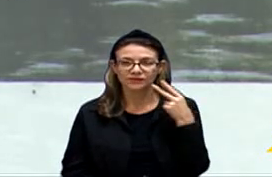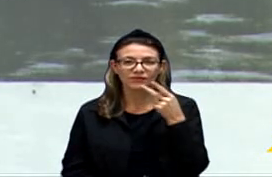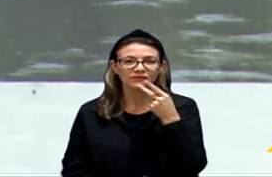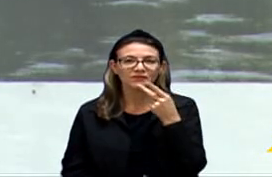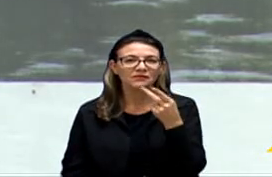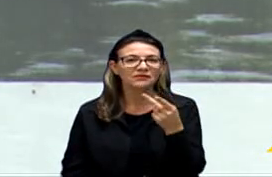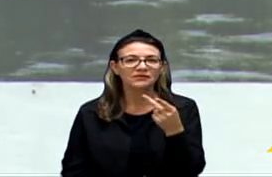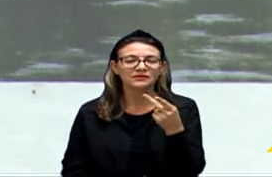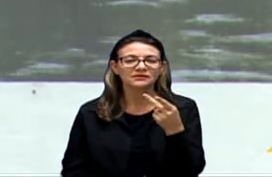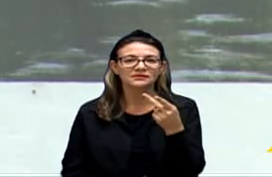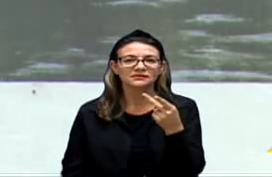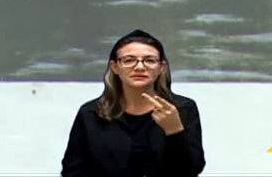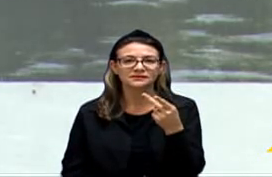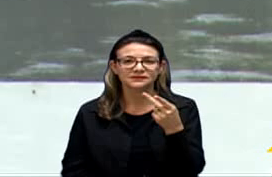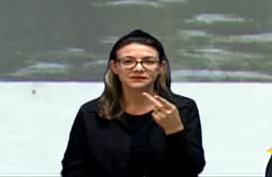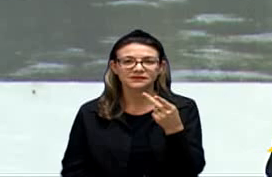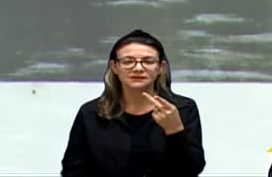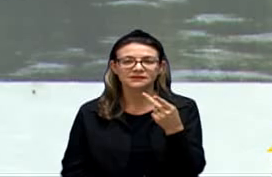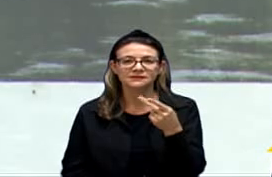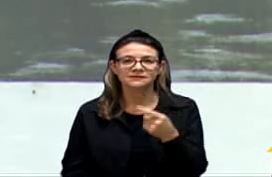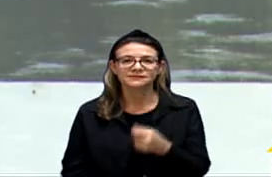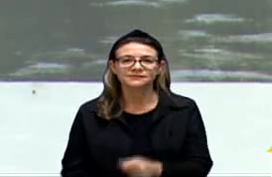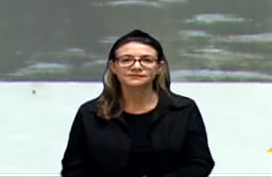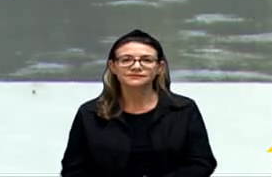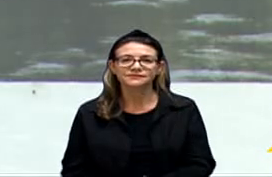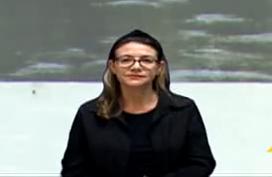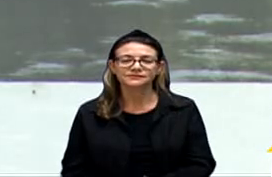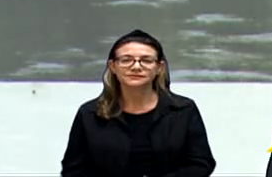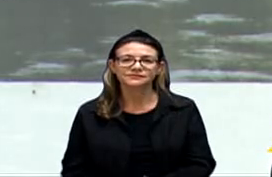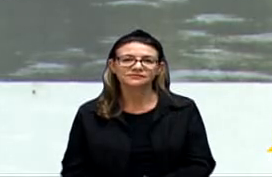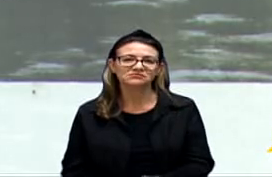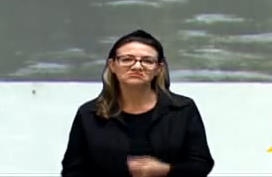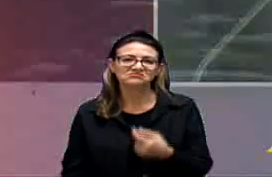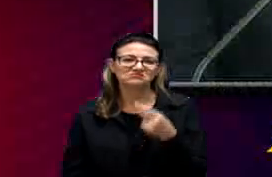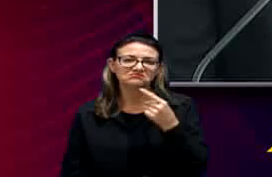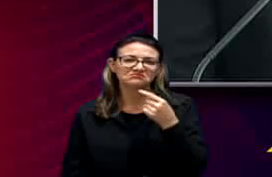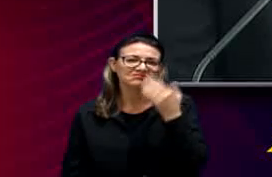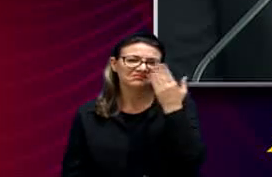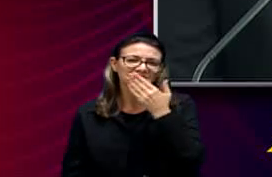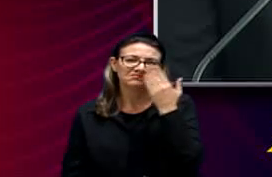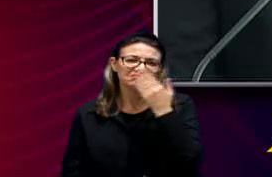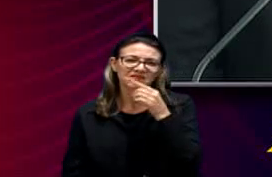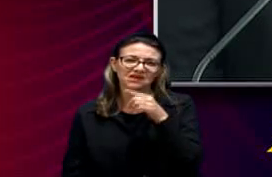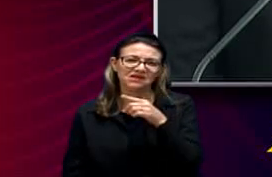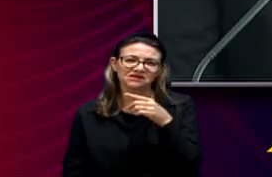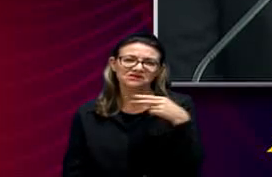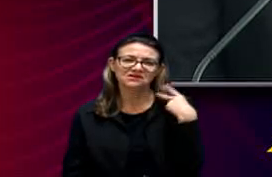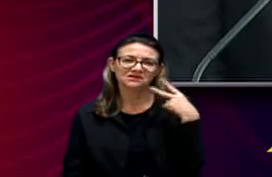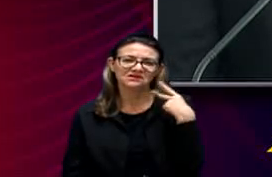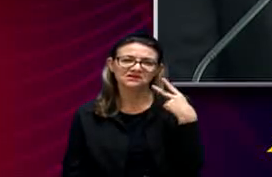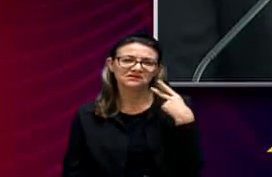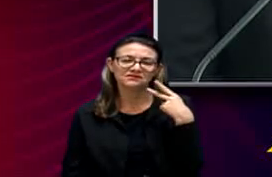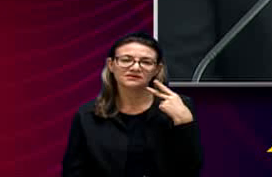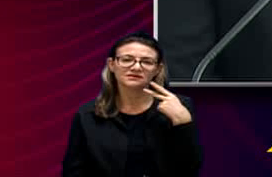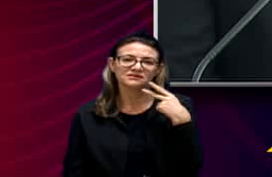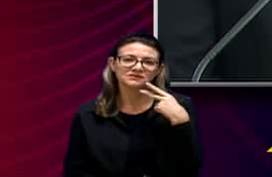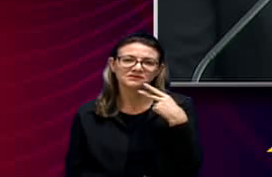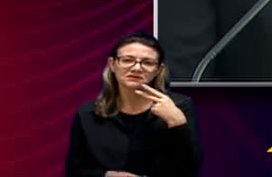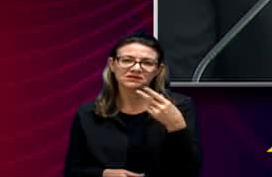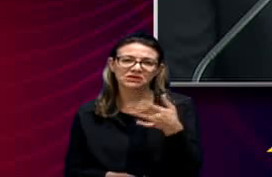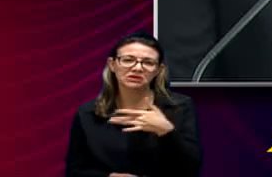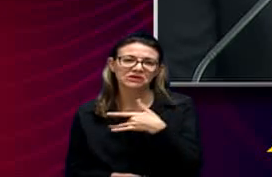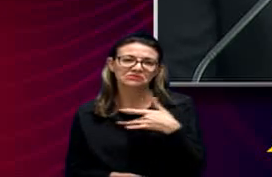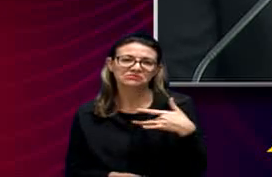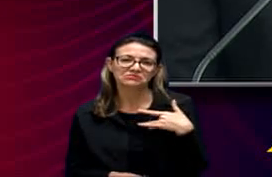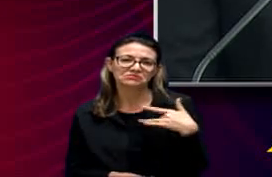com algumas fiscalização eu vejo que a vereadora eu não vejo a vereadora algumas unidades de saúde eu vejo não não vejo não